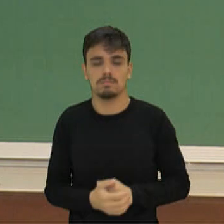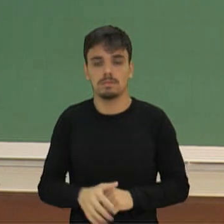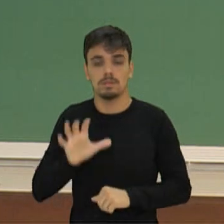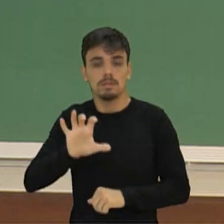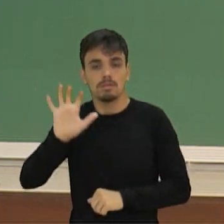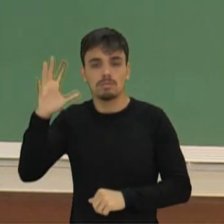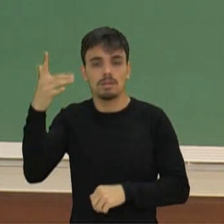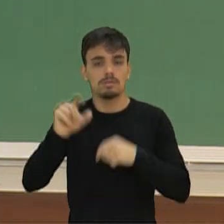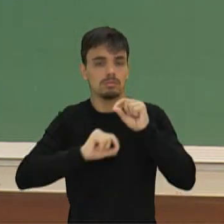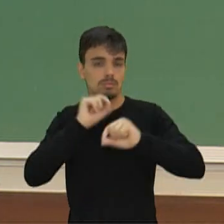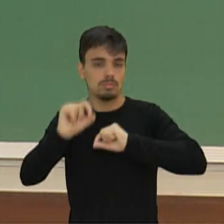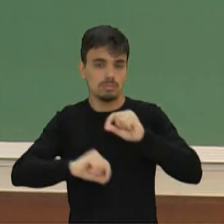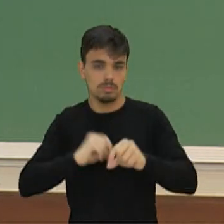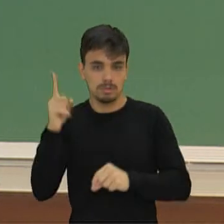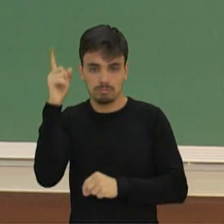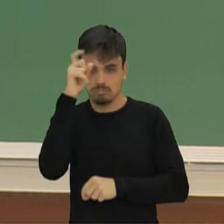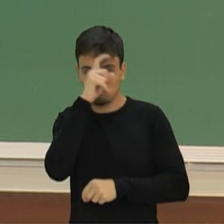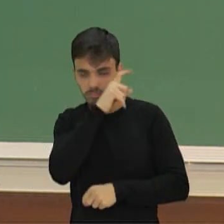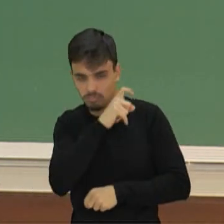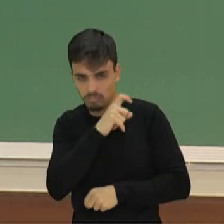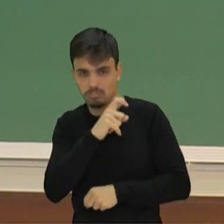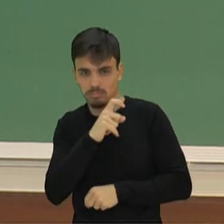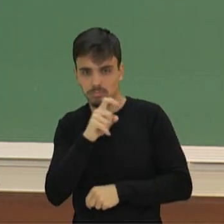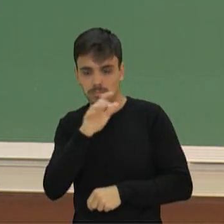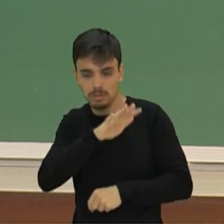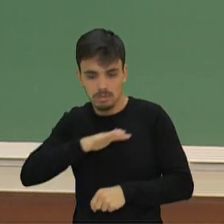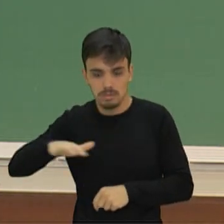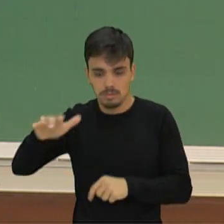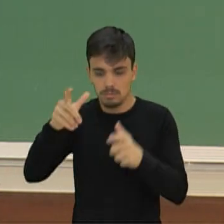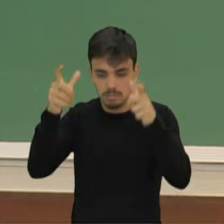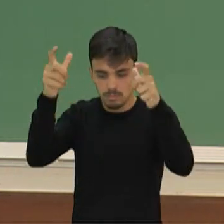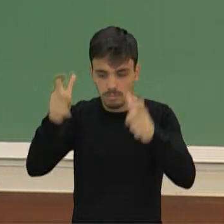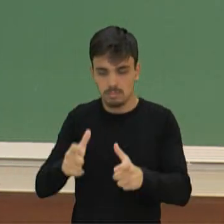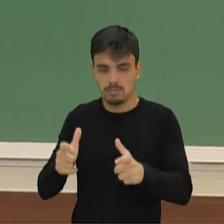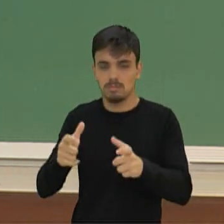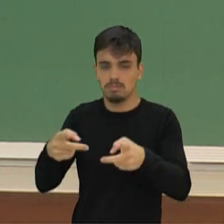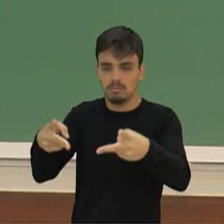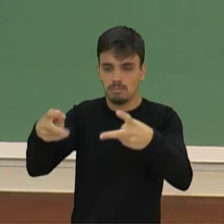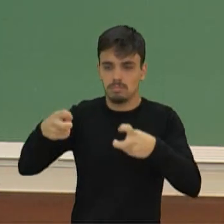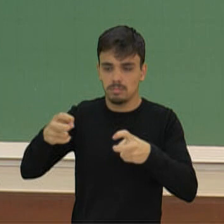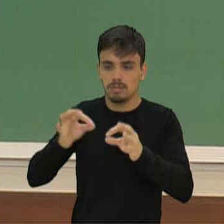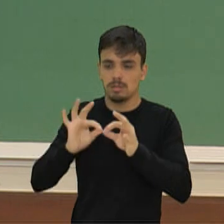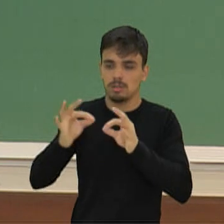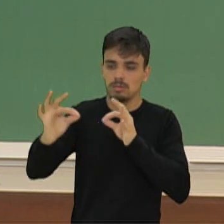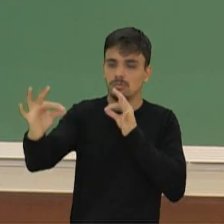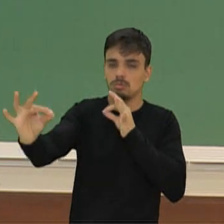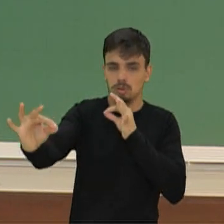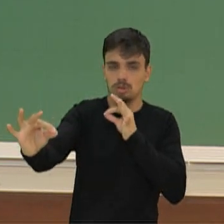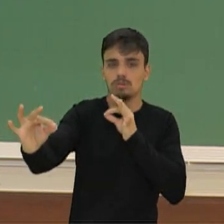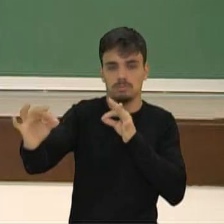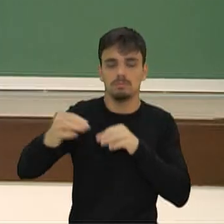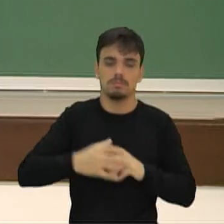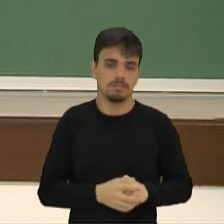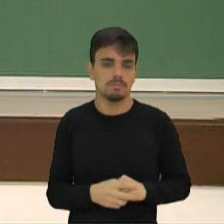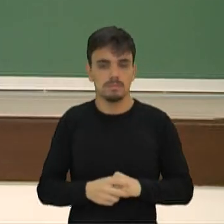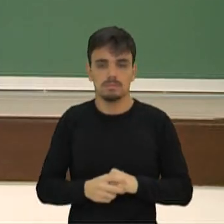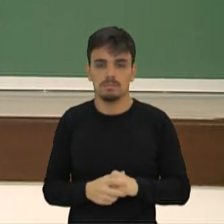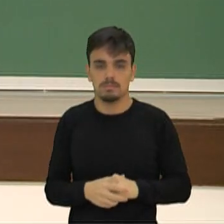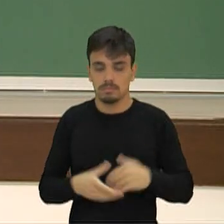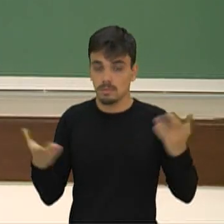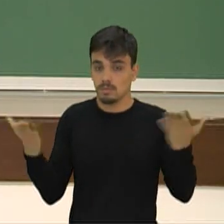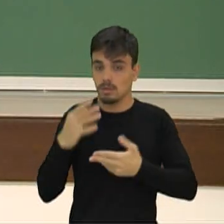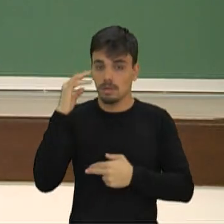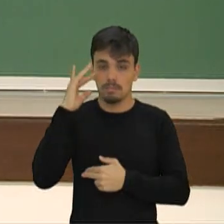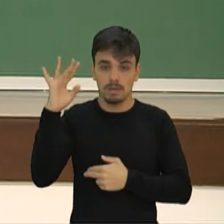Isso vai gerar uma dificuldade extremamente ampla para você observar objetos a longa distância. Agora, vamos imaginar